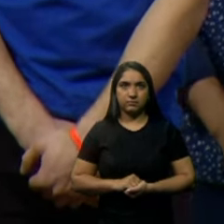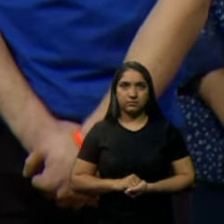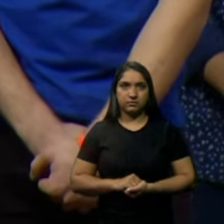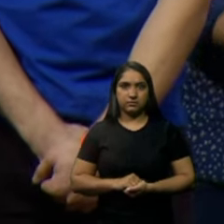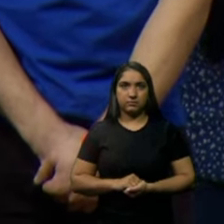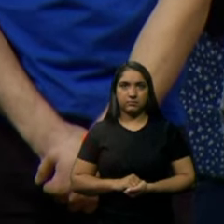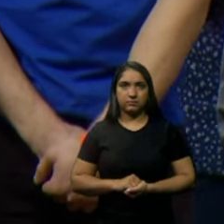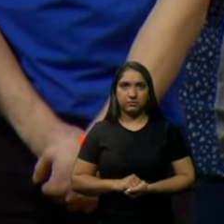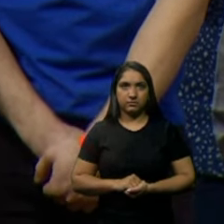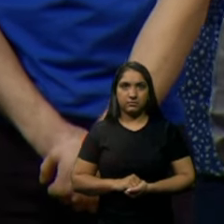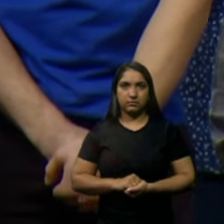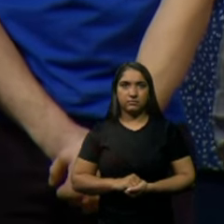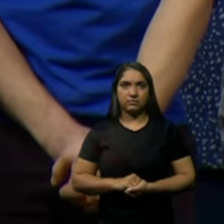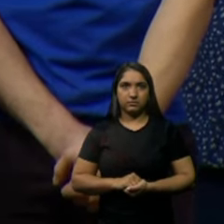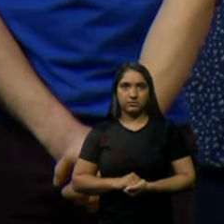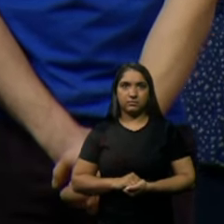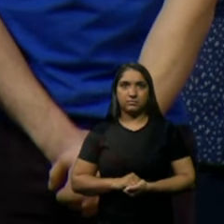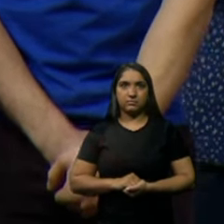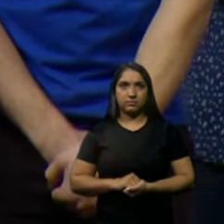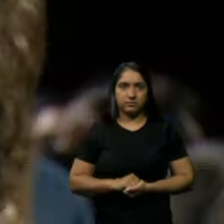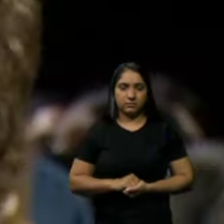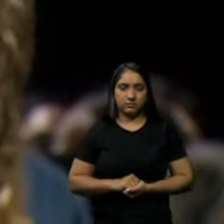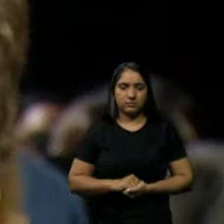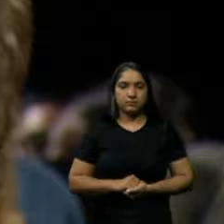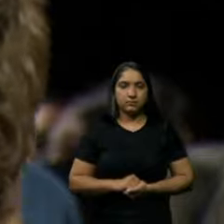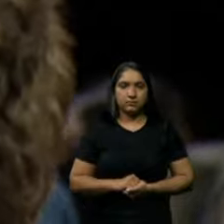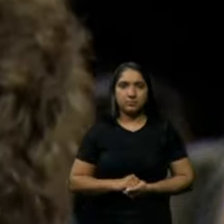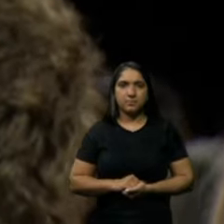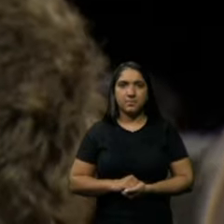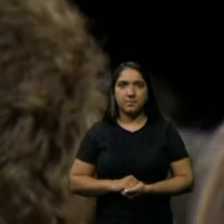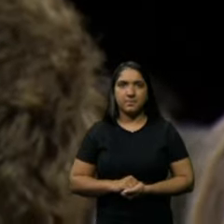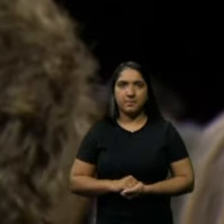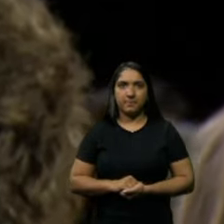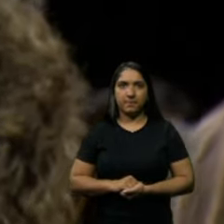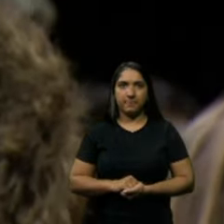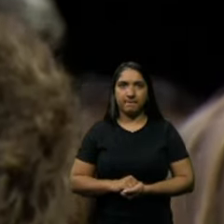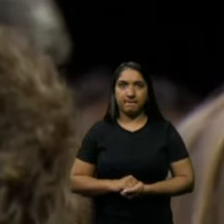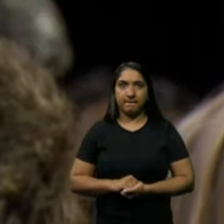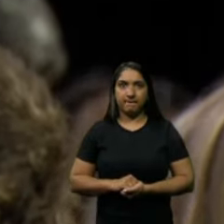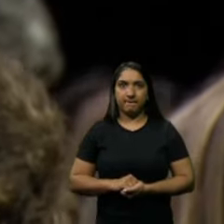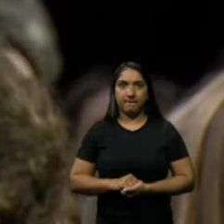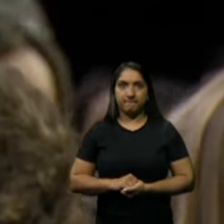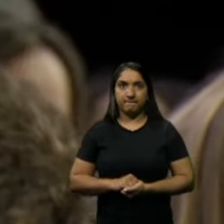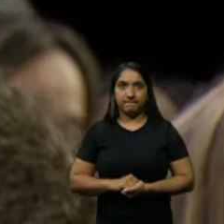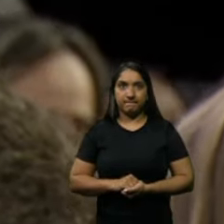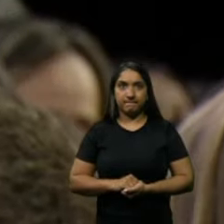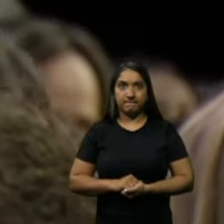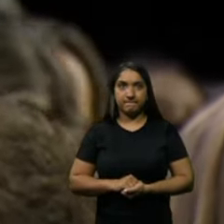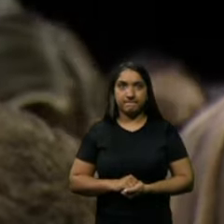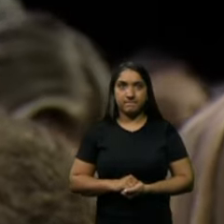your Daily bread and throughout an é é é